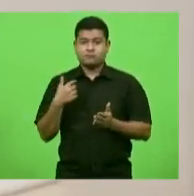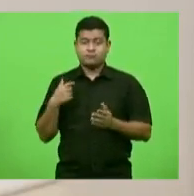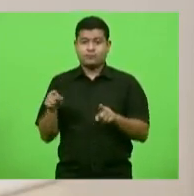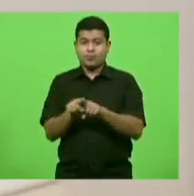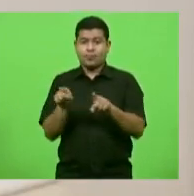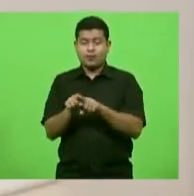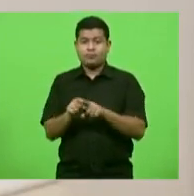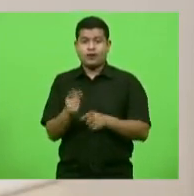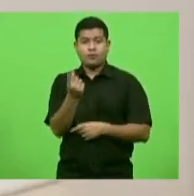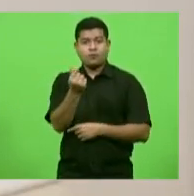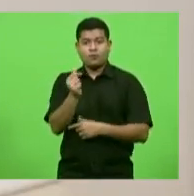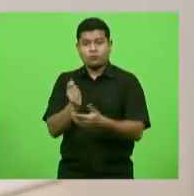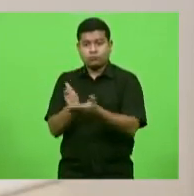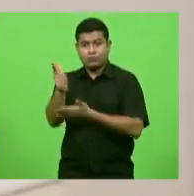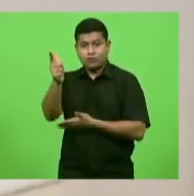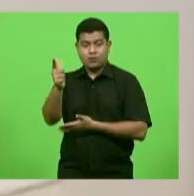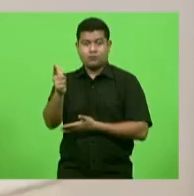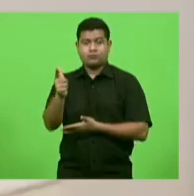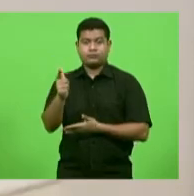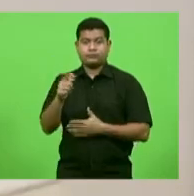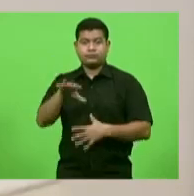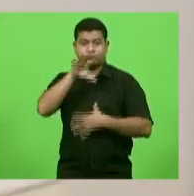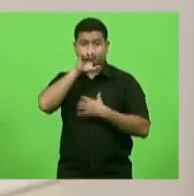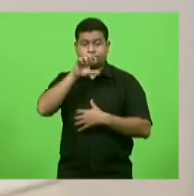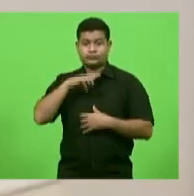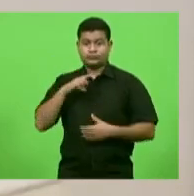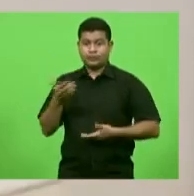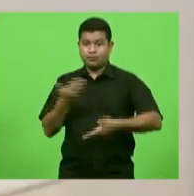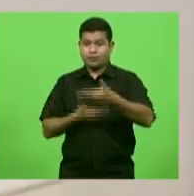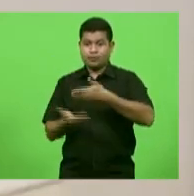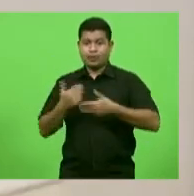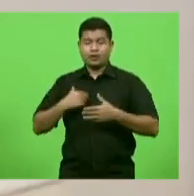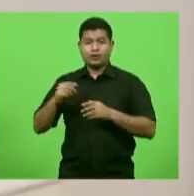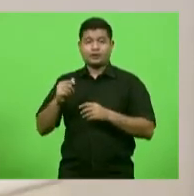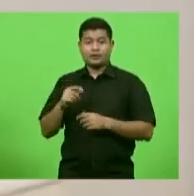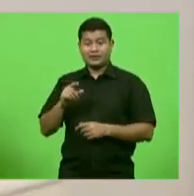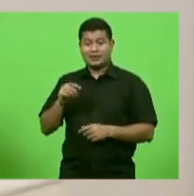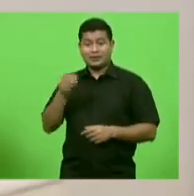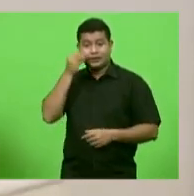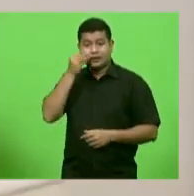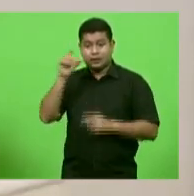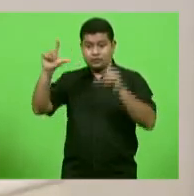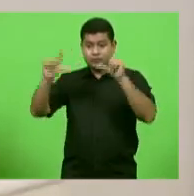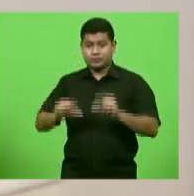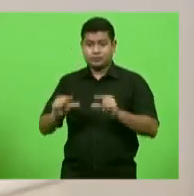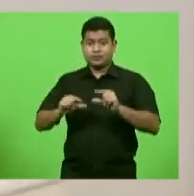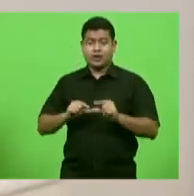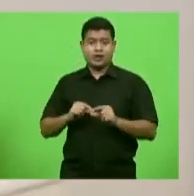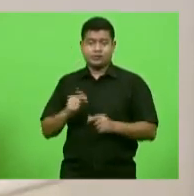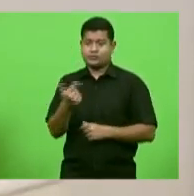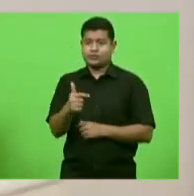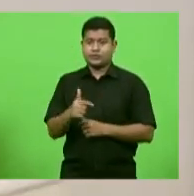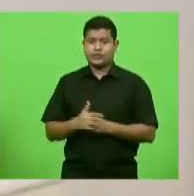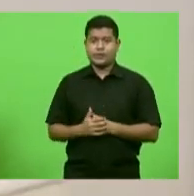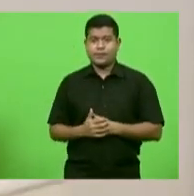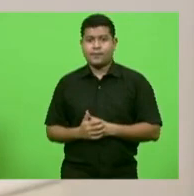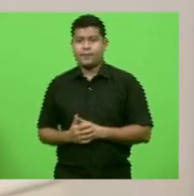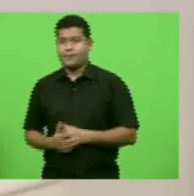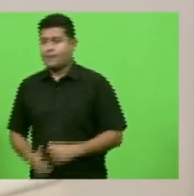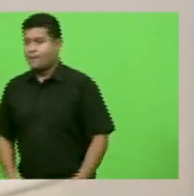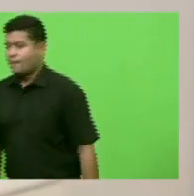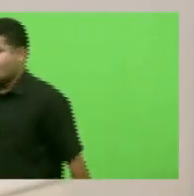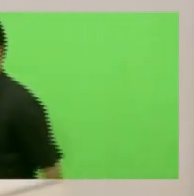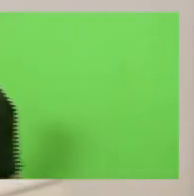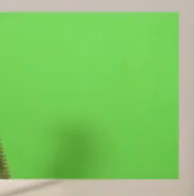pulmonares, pense que a negociação, a fim de reduzir o valor unitário do produto, chegou a ser negociado pelo próprio secretário de